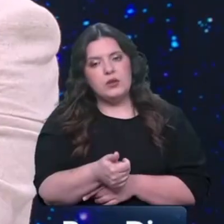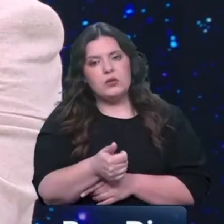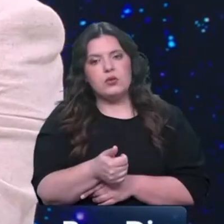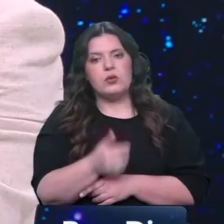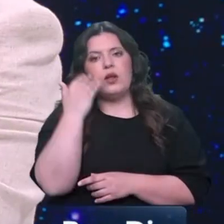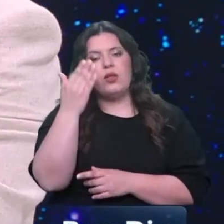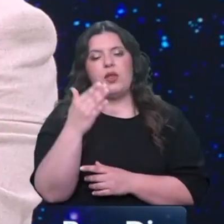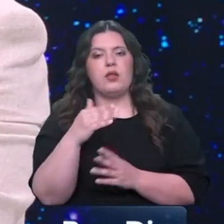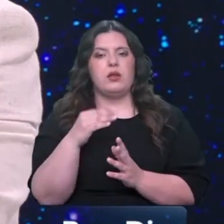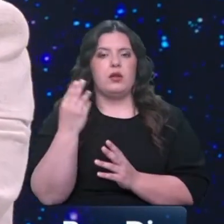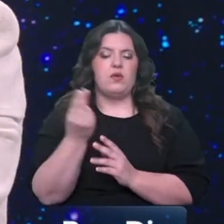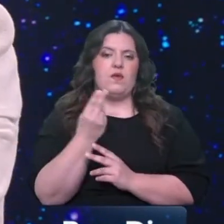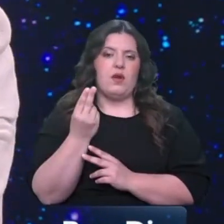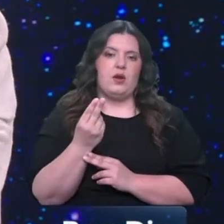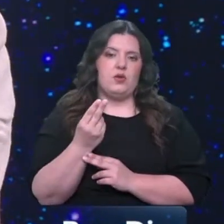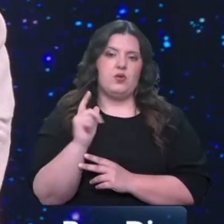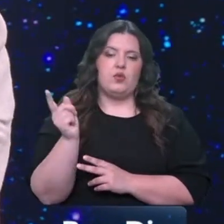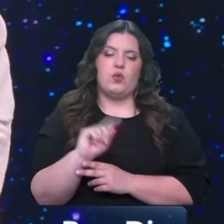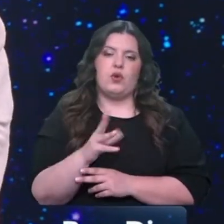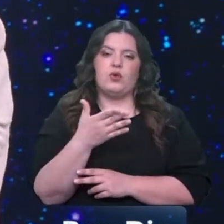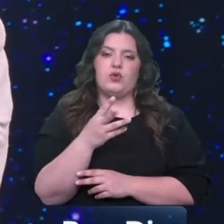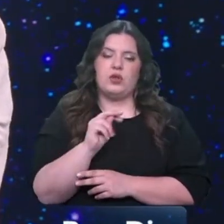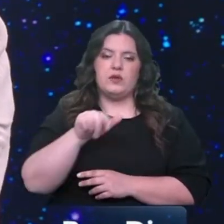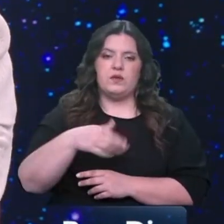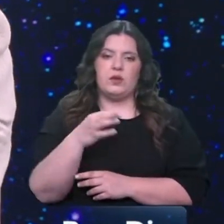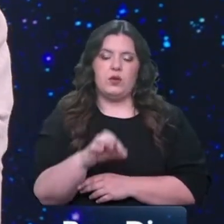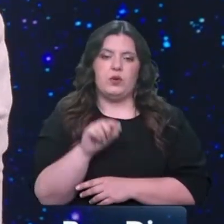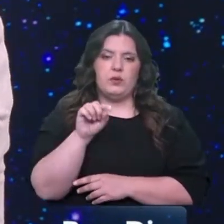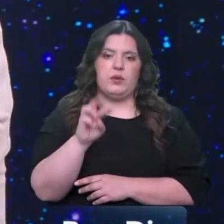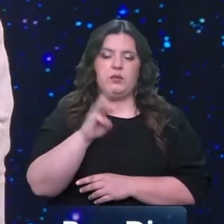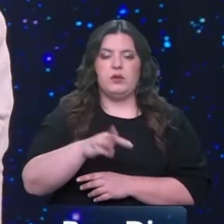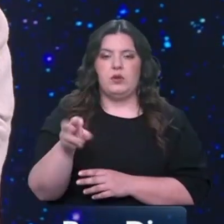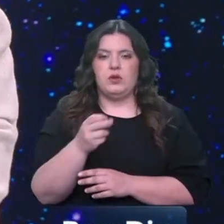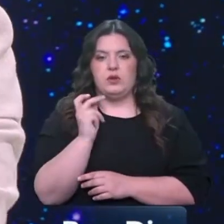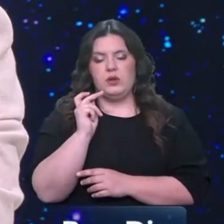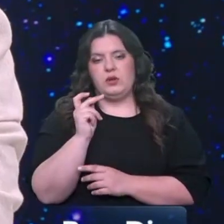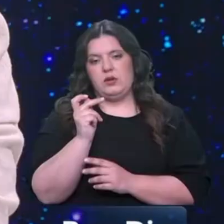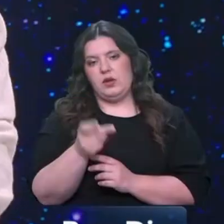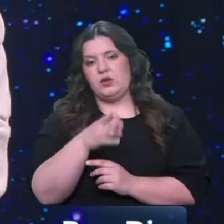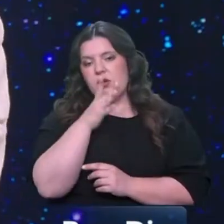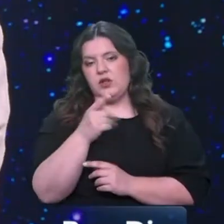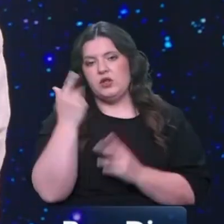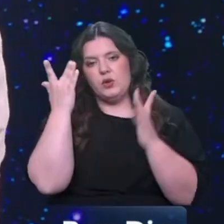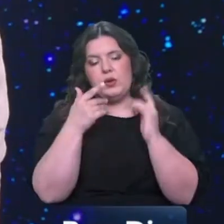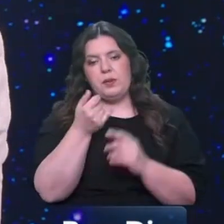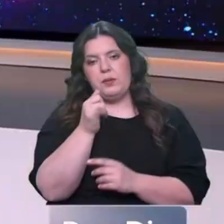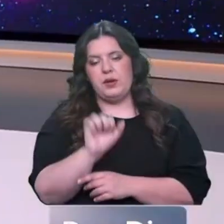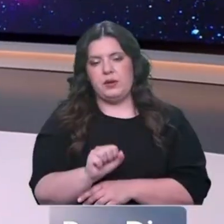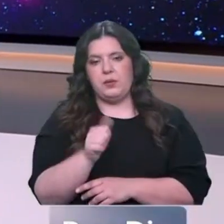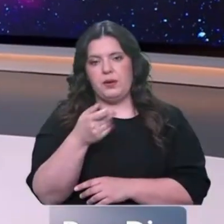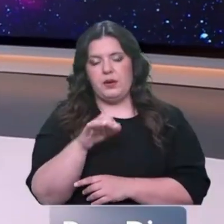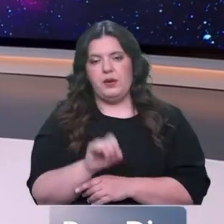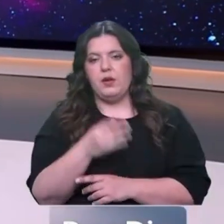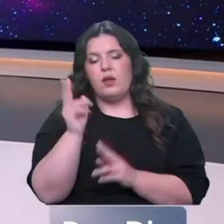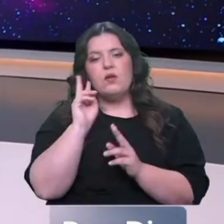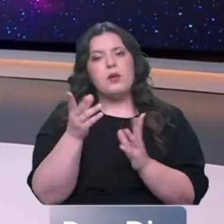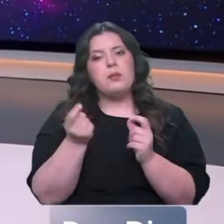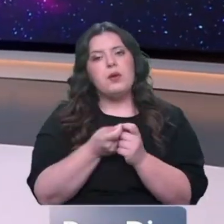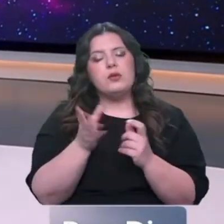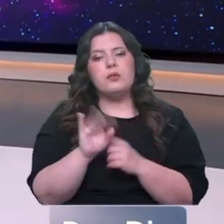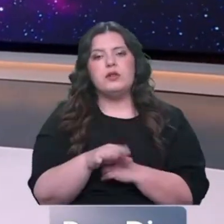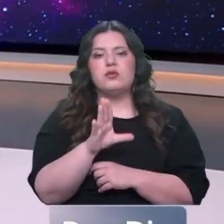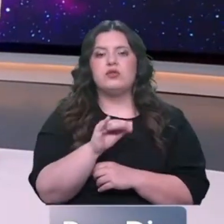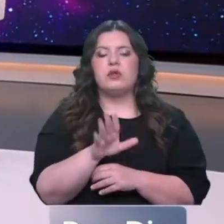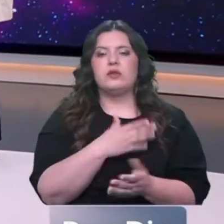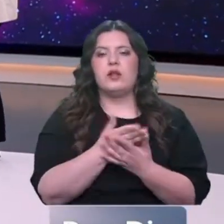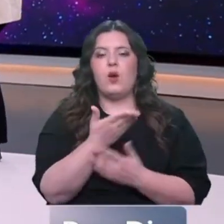idade do universo não são os 13,8 mil milhões de anos que nos diz a teoria do Big Bang. Dar-nos um valor mais próximo dos 10 a